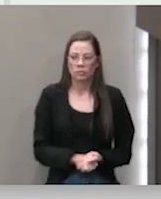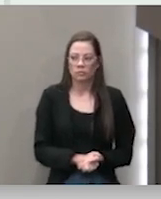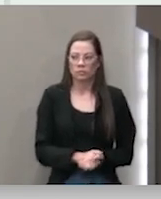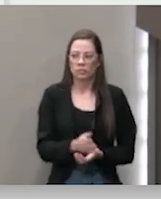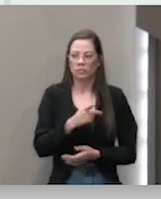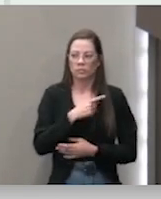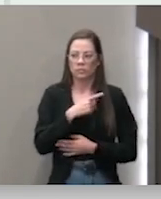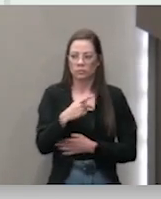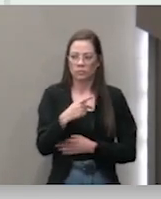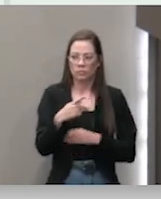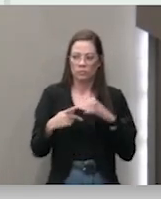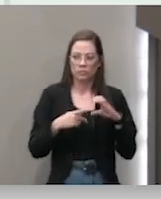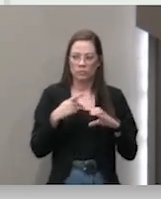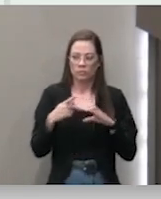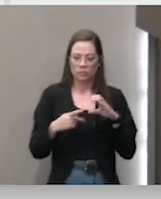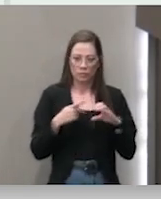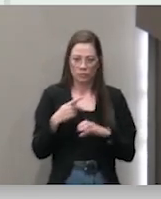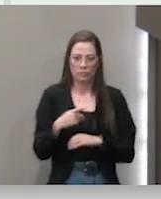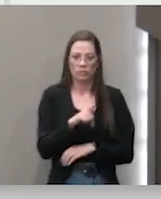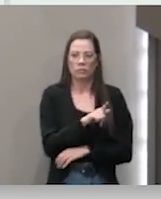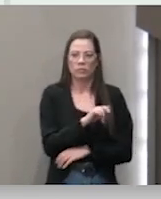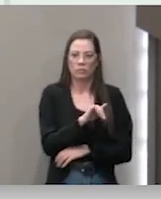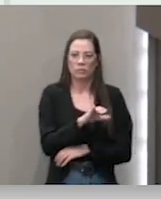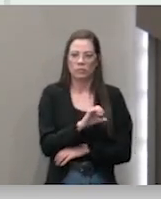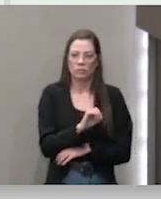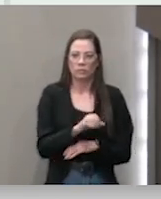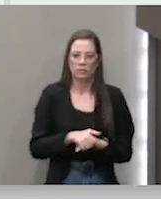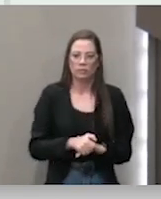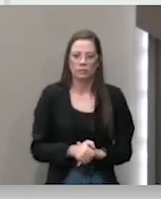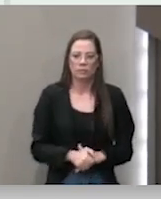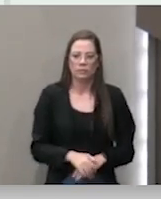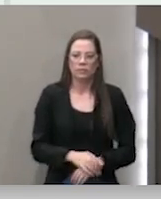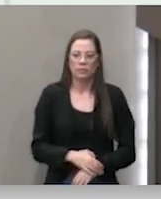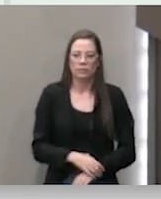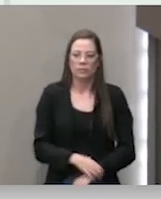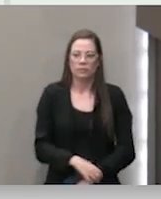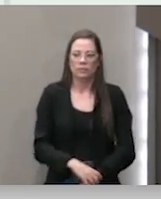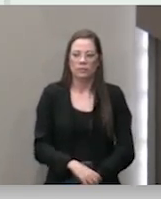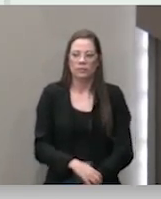Presidente dessa casa, vereador Gil Krug, qual vos fala.